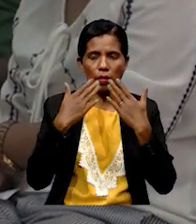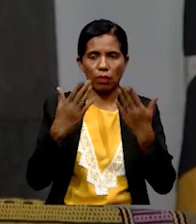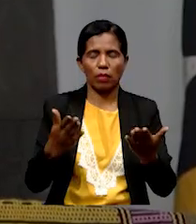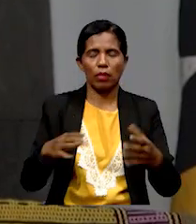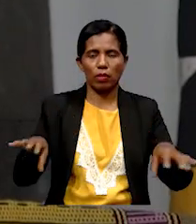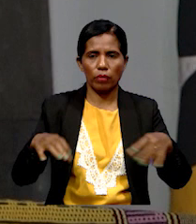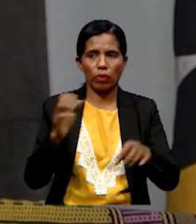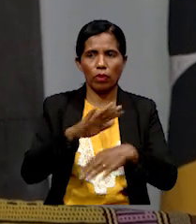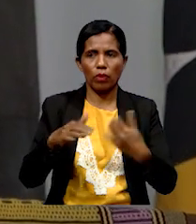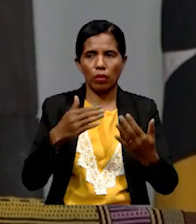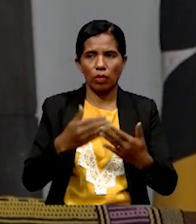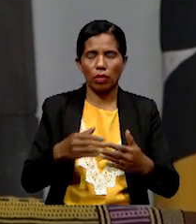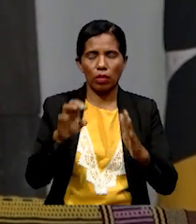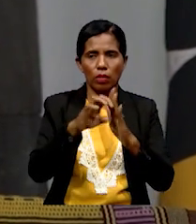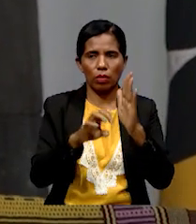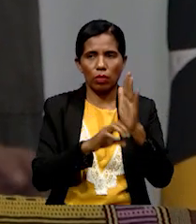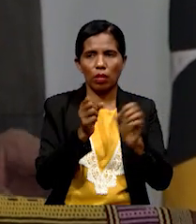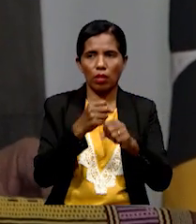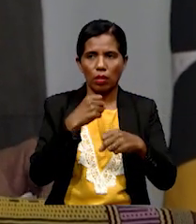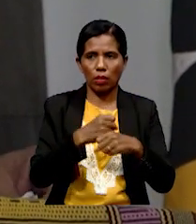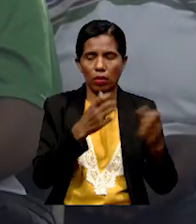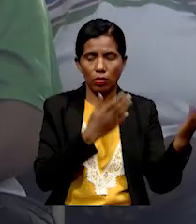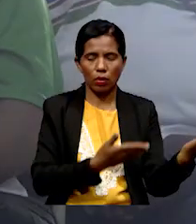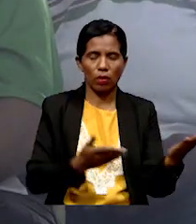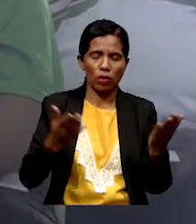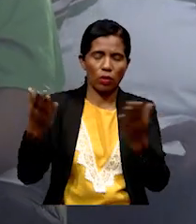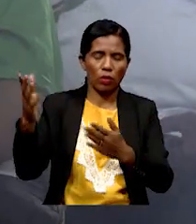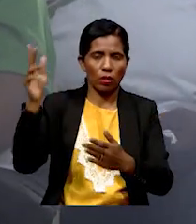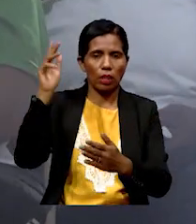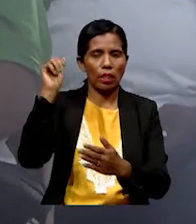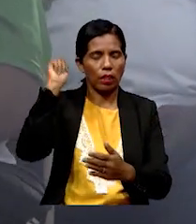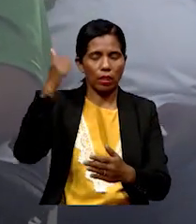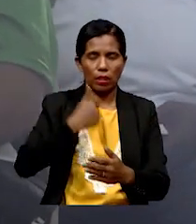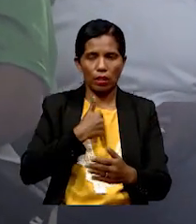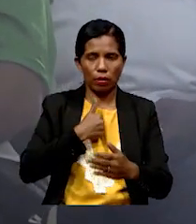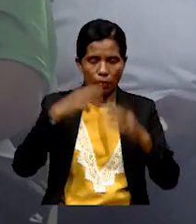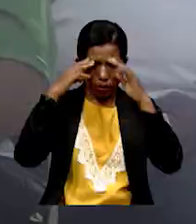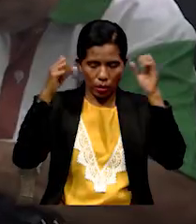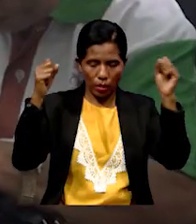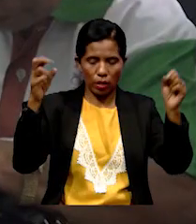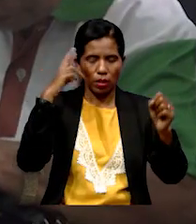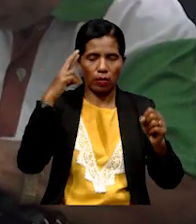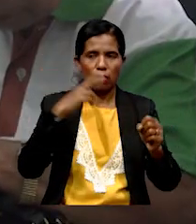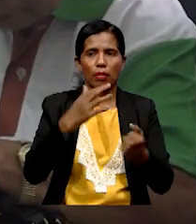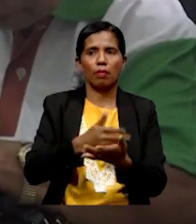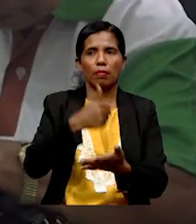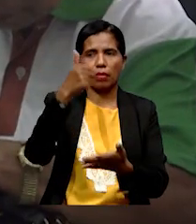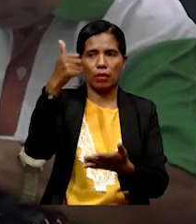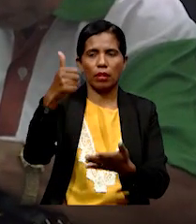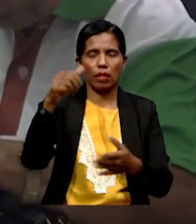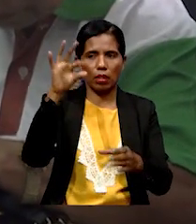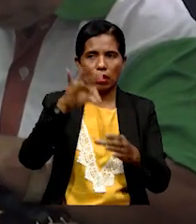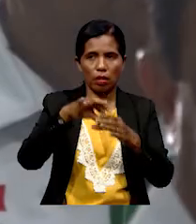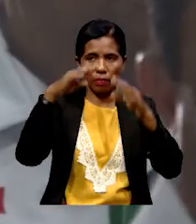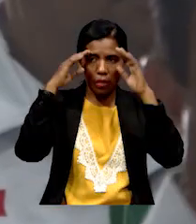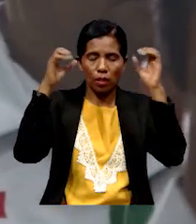esforsu tomat nebe struktura halo ona hodi lori kandidatu presidente Republika Zera Musorta manan mayoria simples ia elisang presidensial